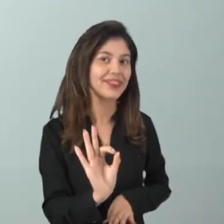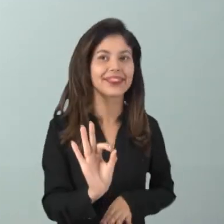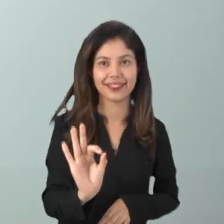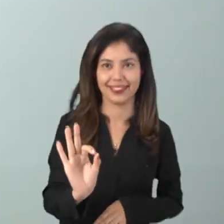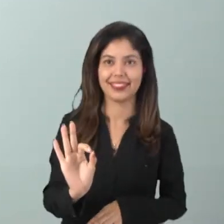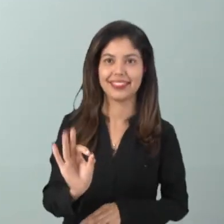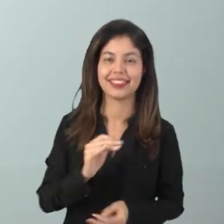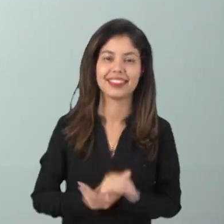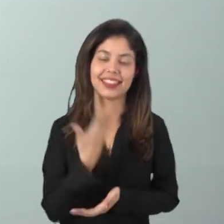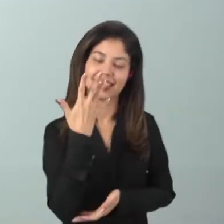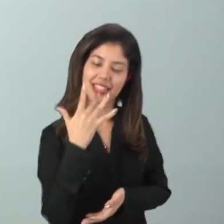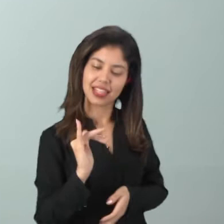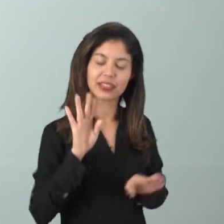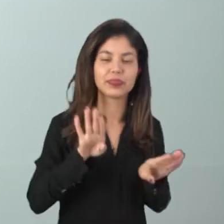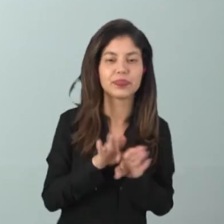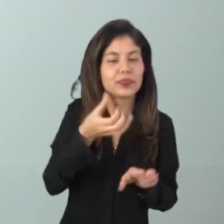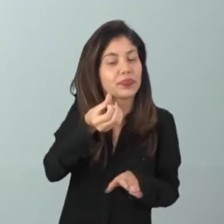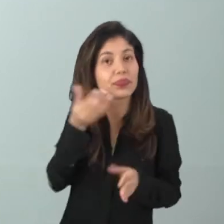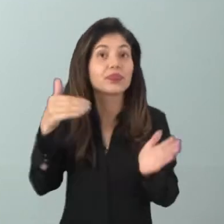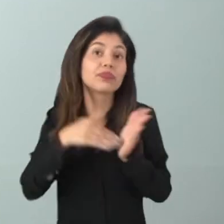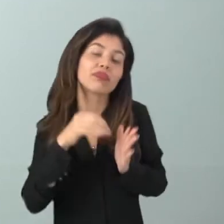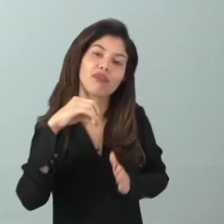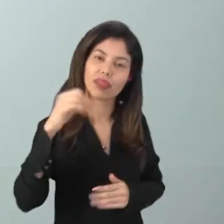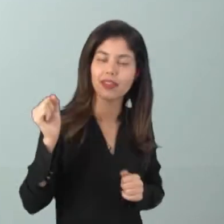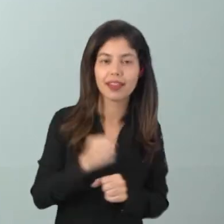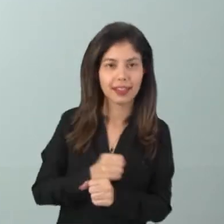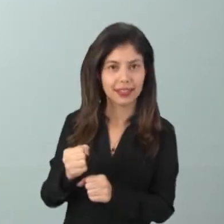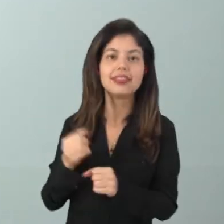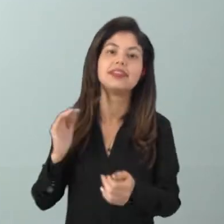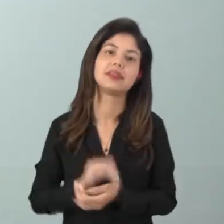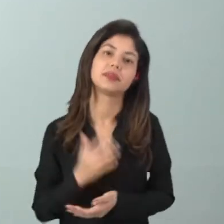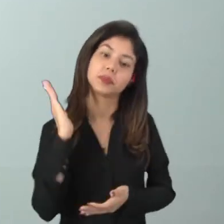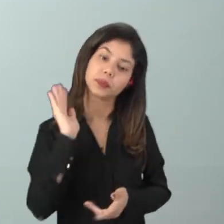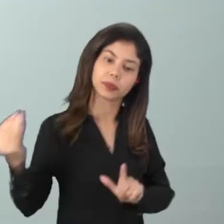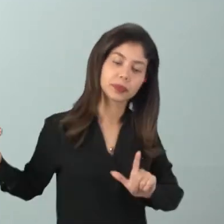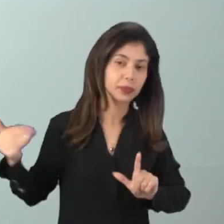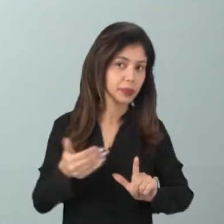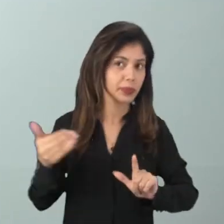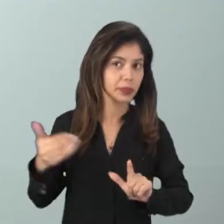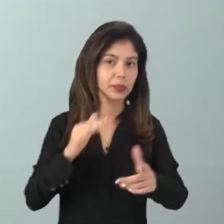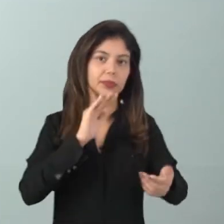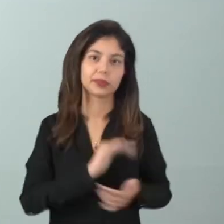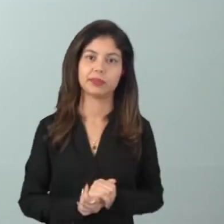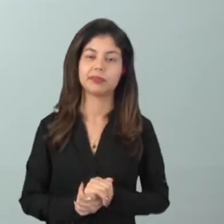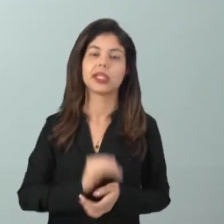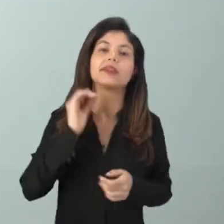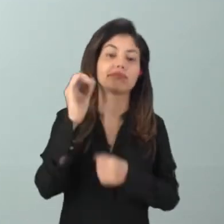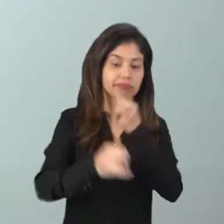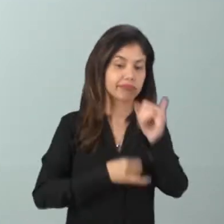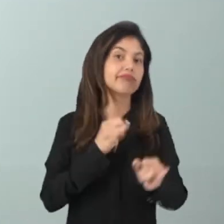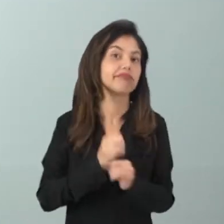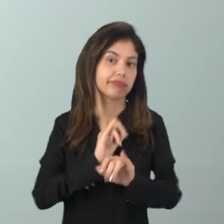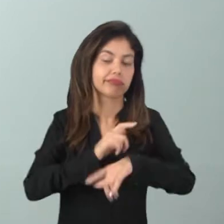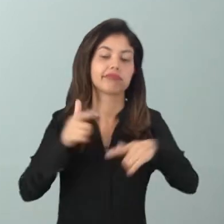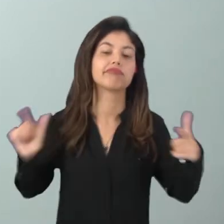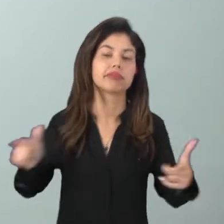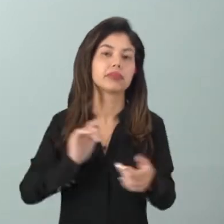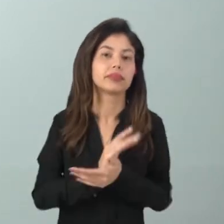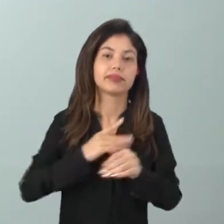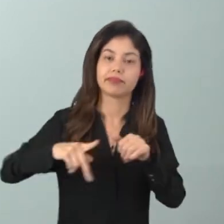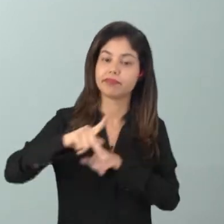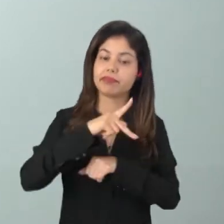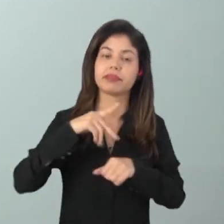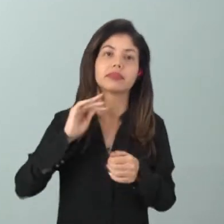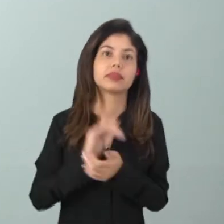97% de crianças entre 6 a 9 anos já têm acesso à internet. O maior índice entre os